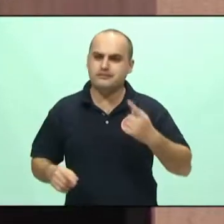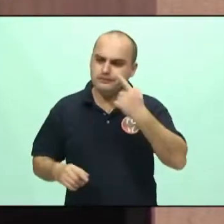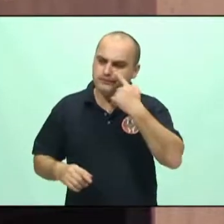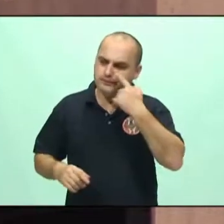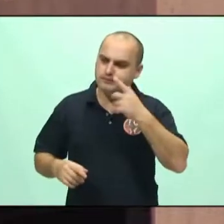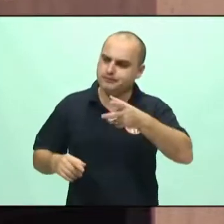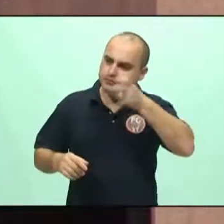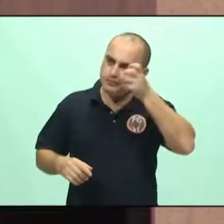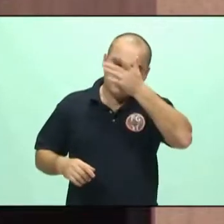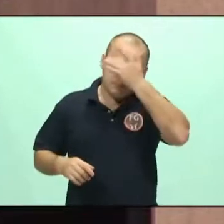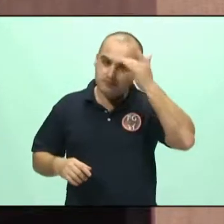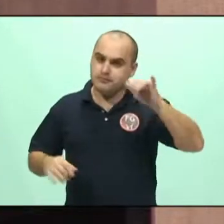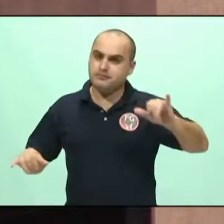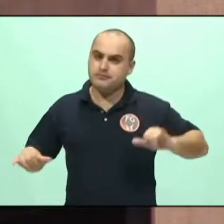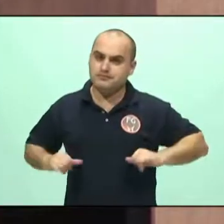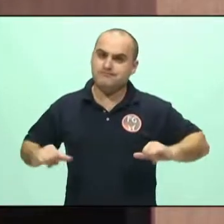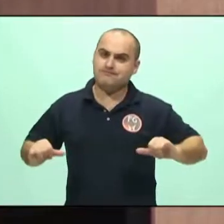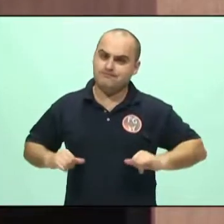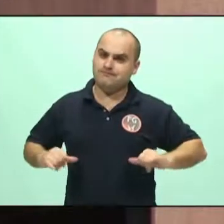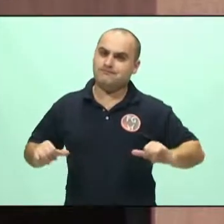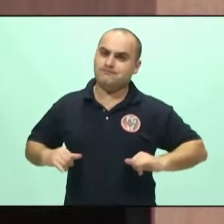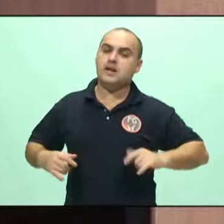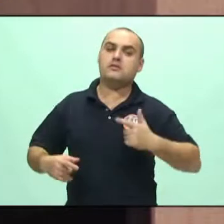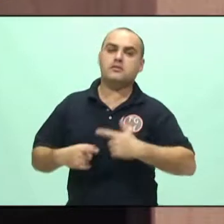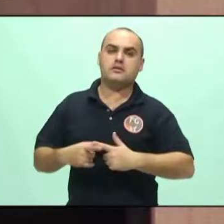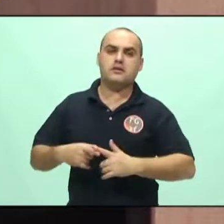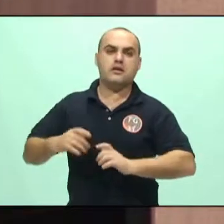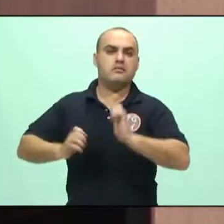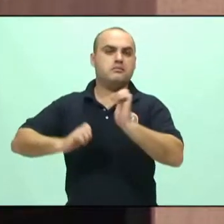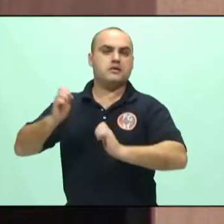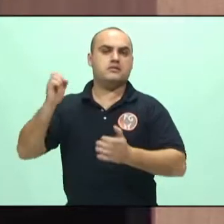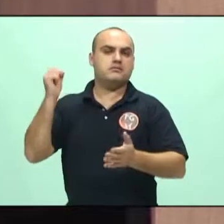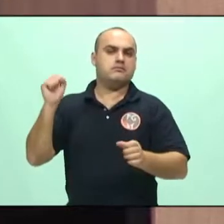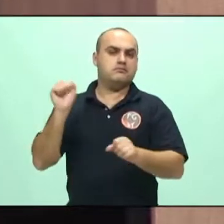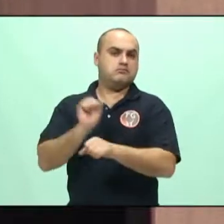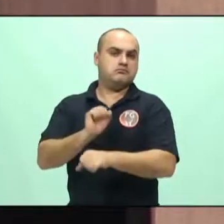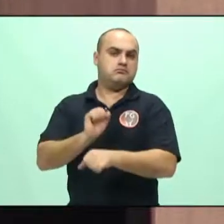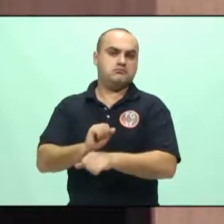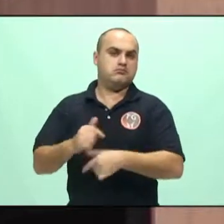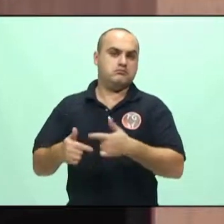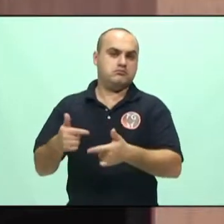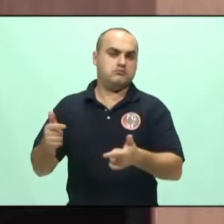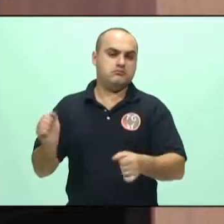o pessoal sofreu uma parada desse com essa empresa